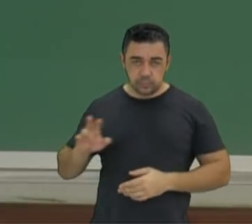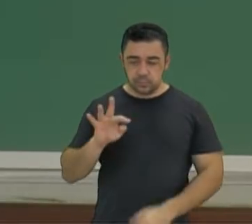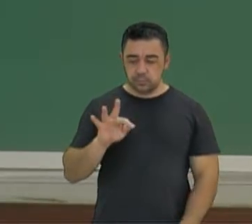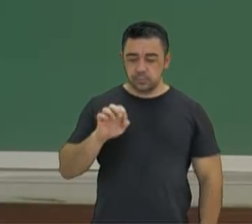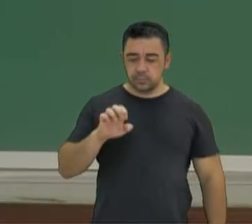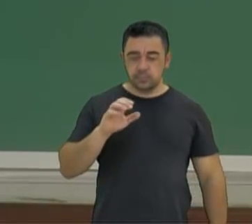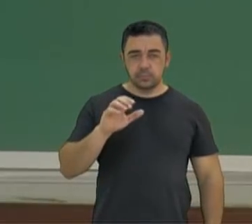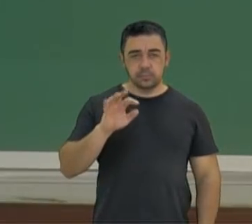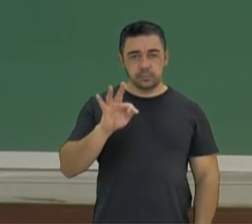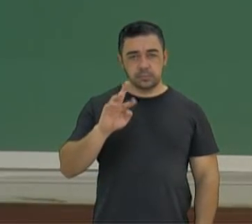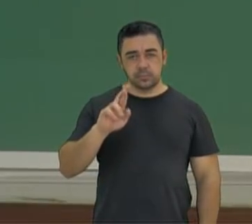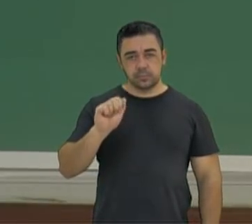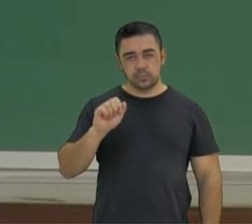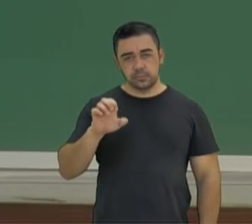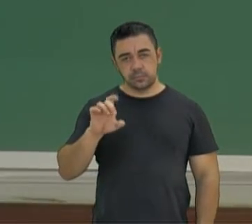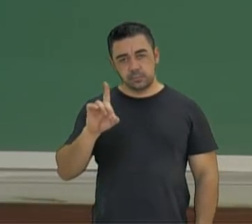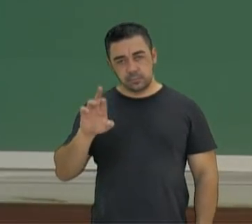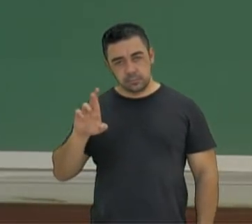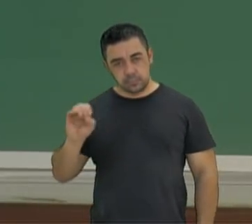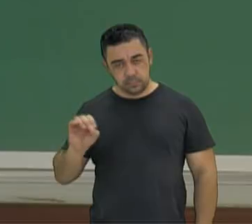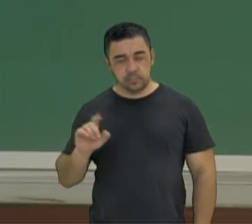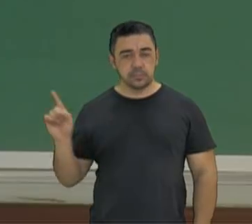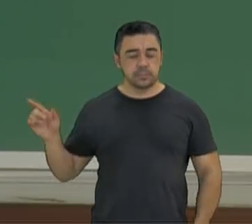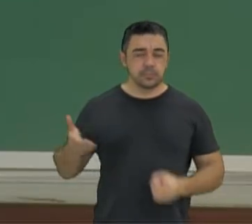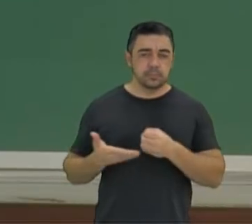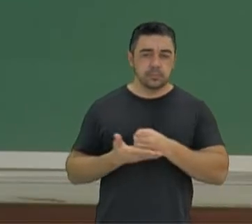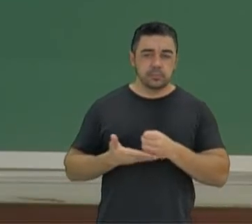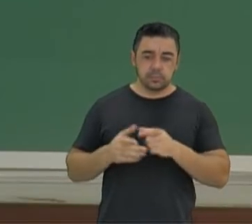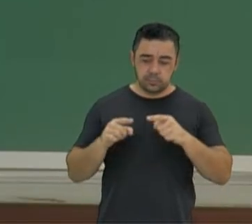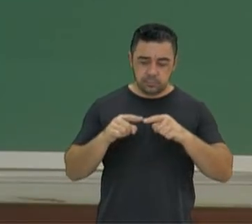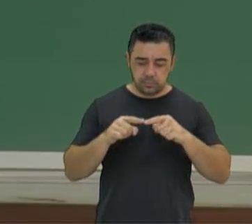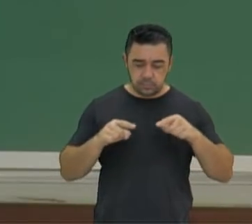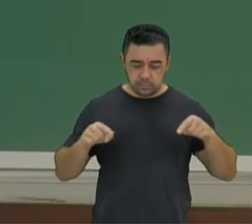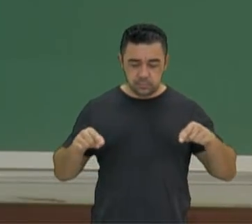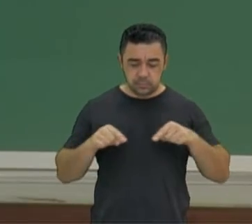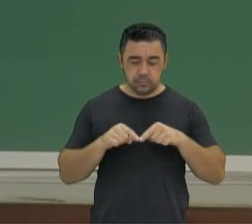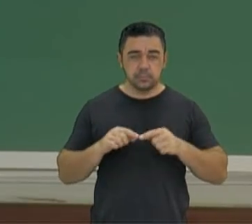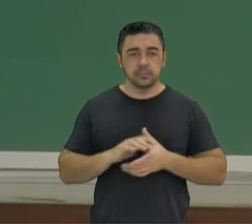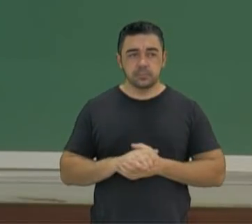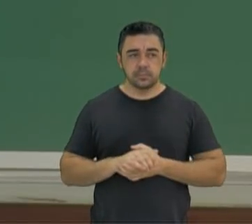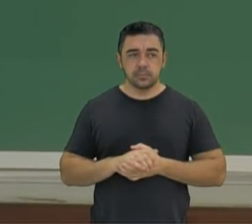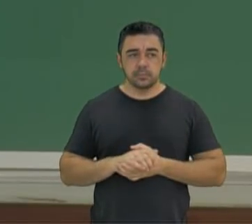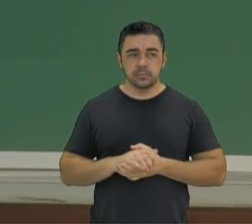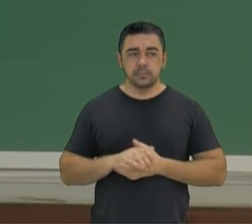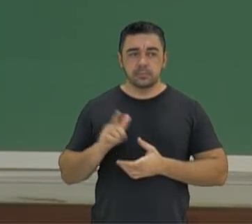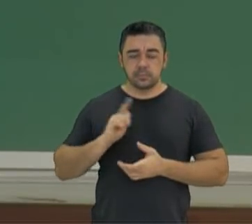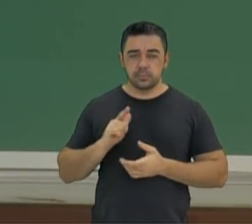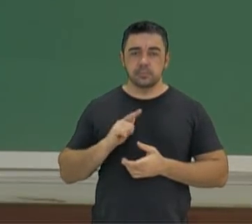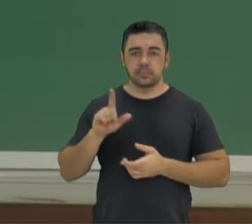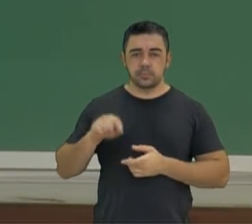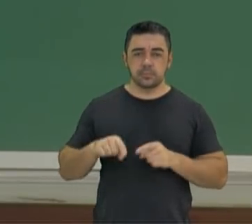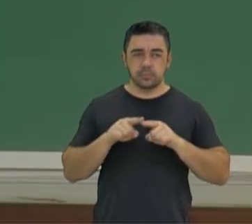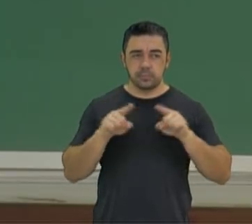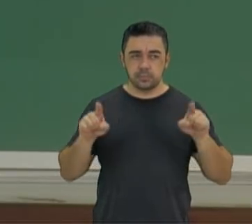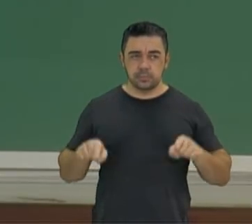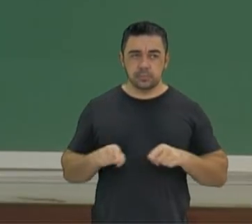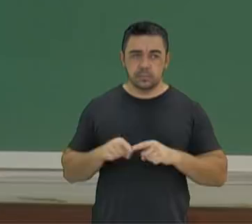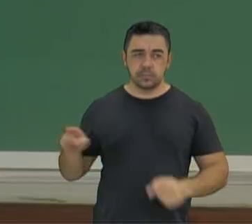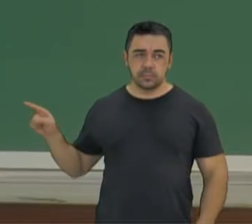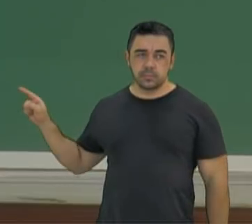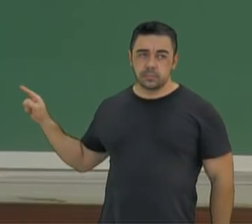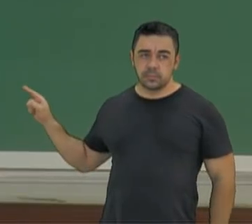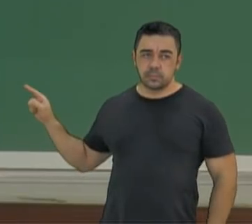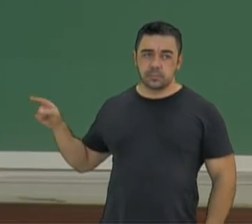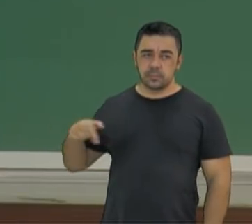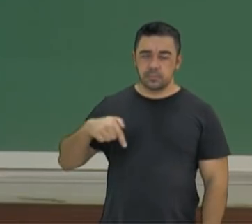especial? Tetraedro. A base dela é um triângulo. Pirâmide de base quadrangular, ó.